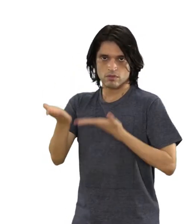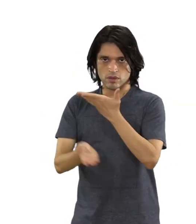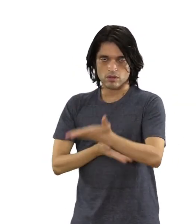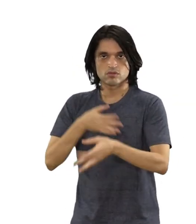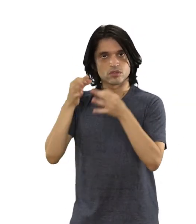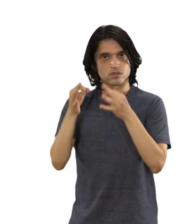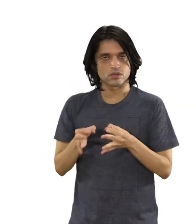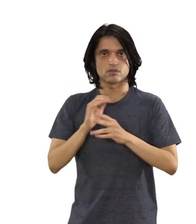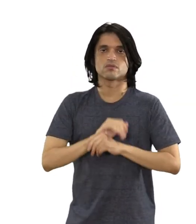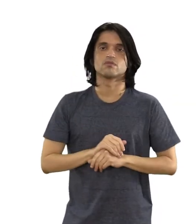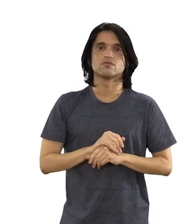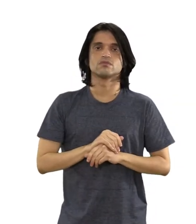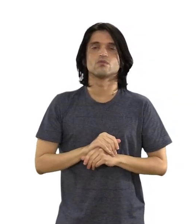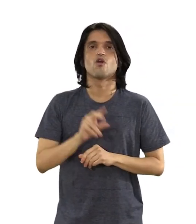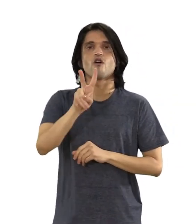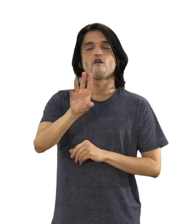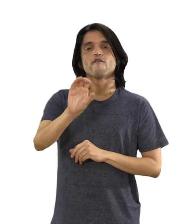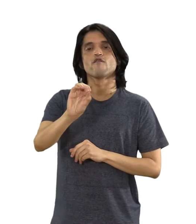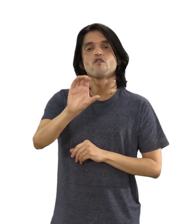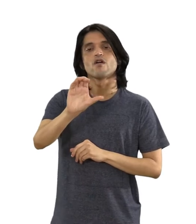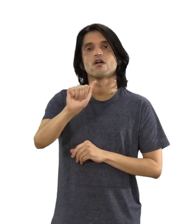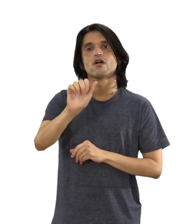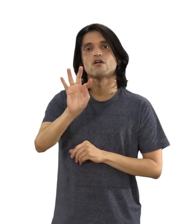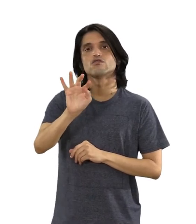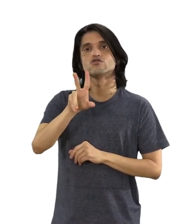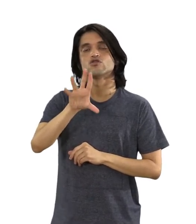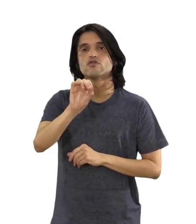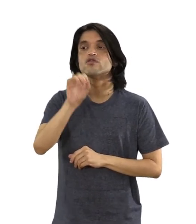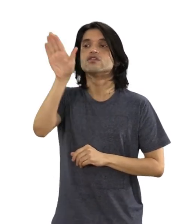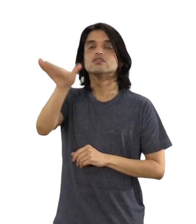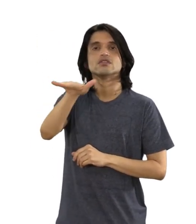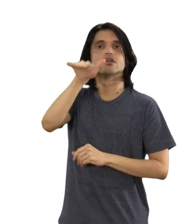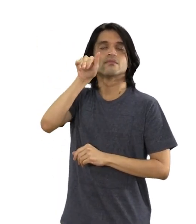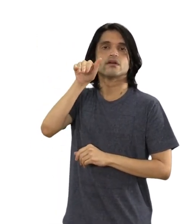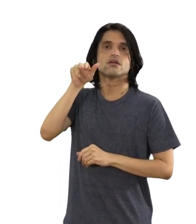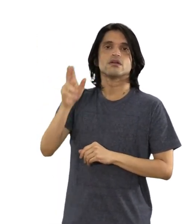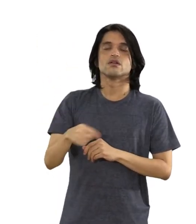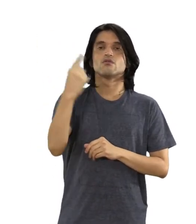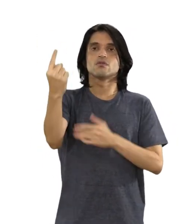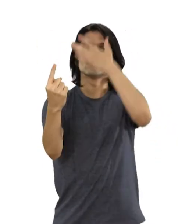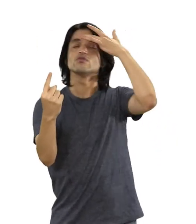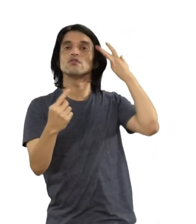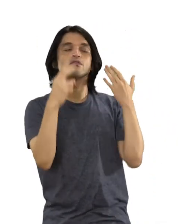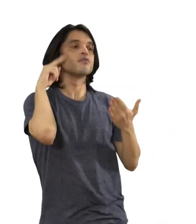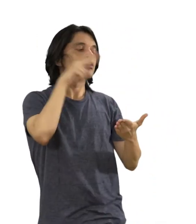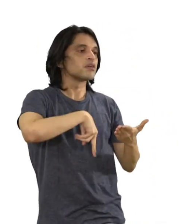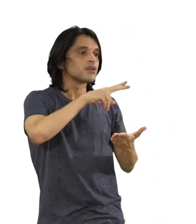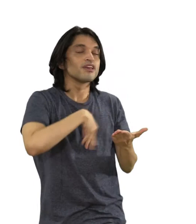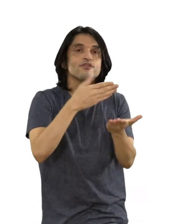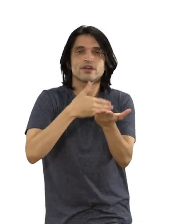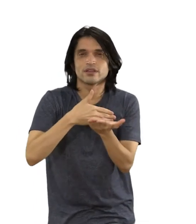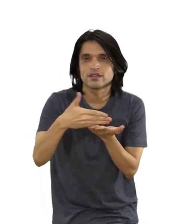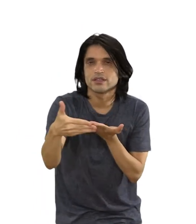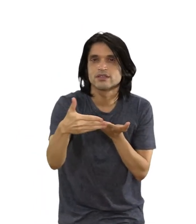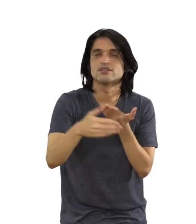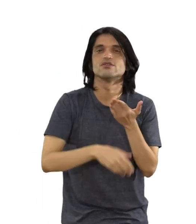tratamento. Vocativo, para chamar o interlocutor e marcar o início da